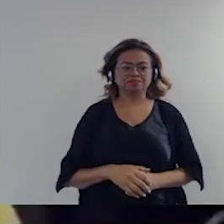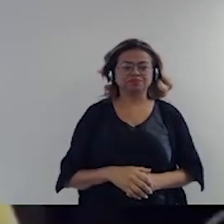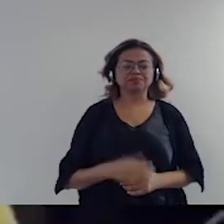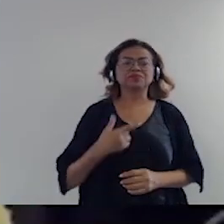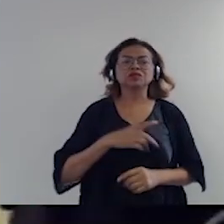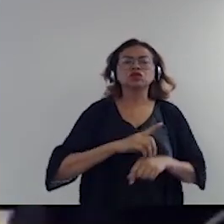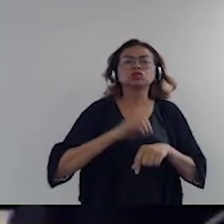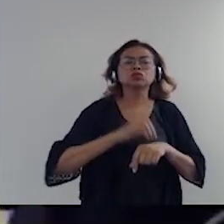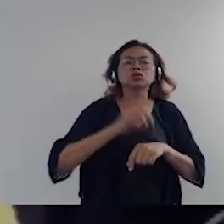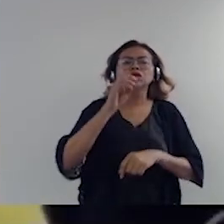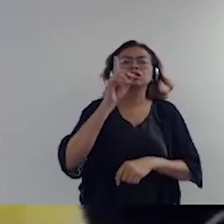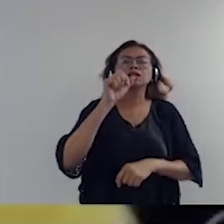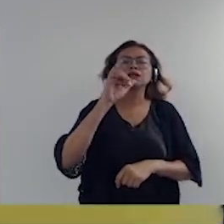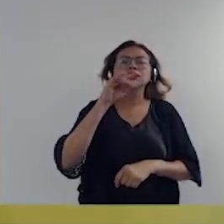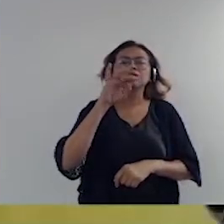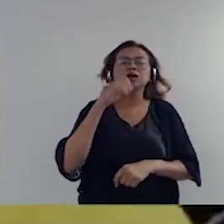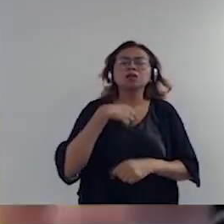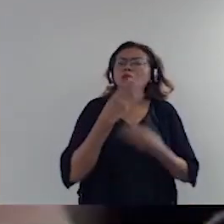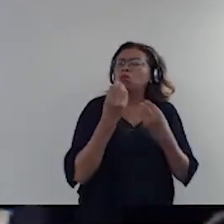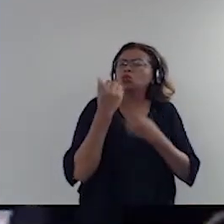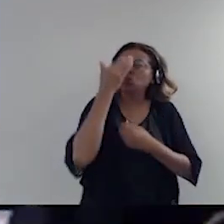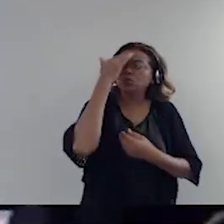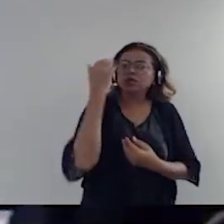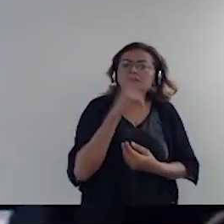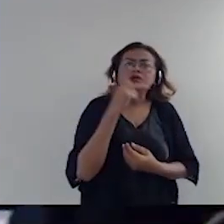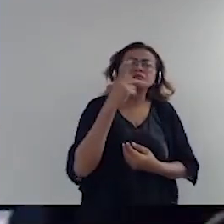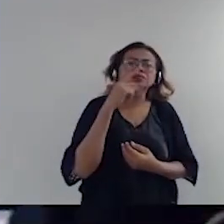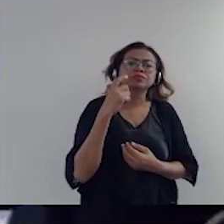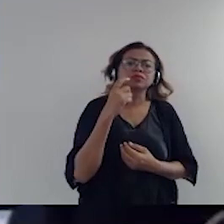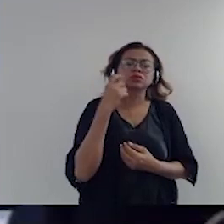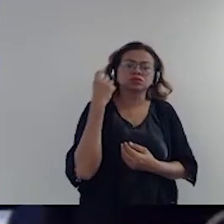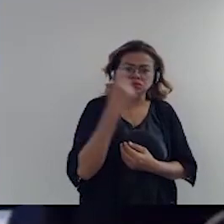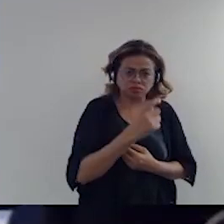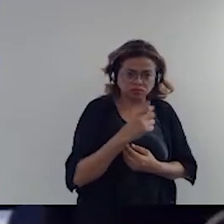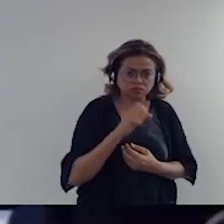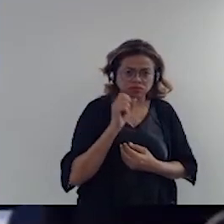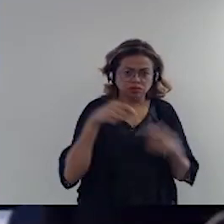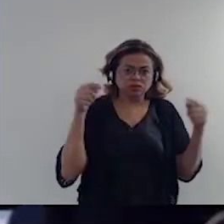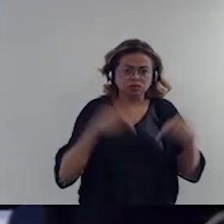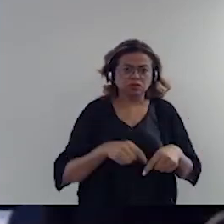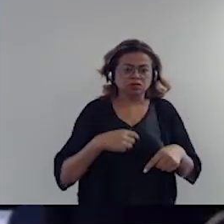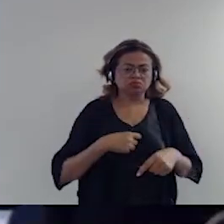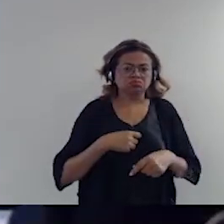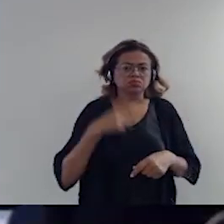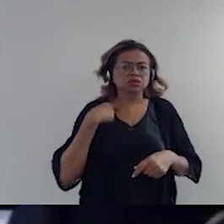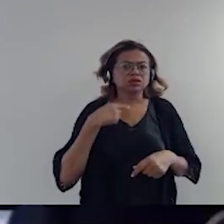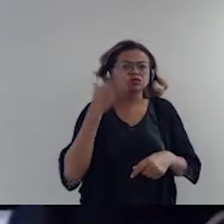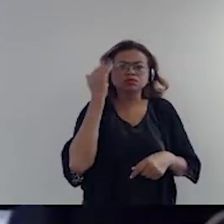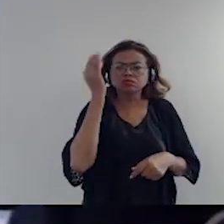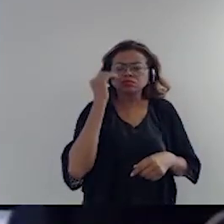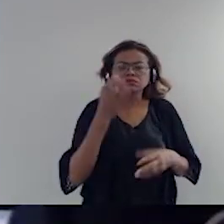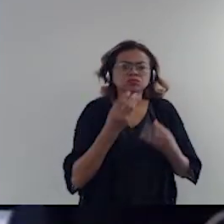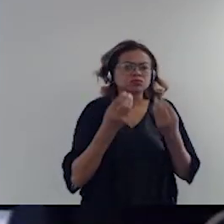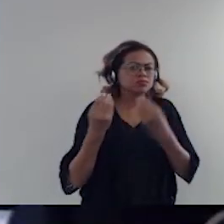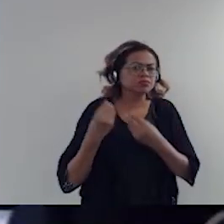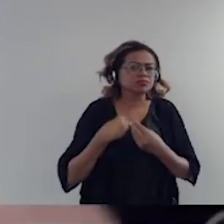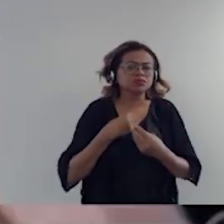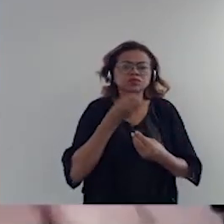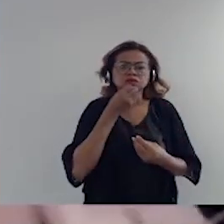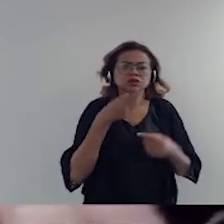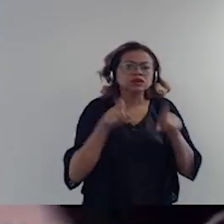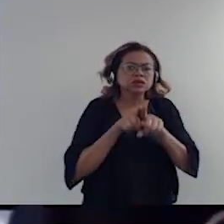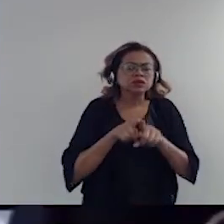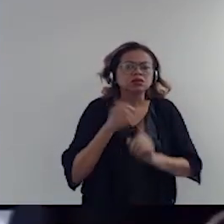Doutora Daniele, muitíssimo obrigada pela fala, sim, muito enriquecedora, e eu acho que é